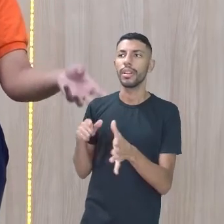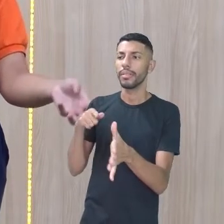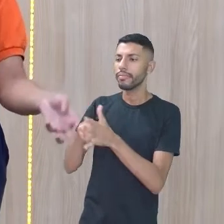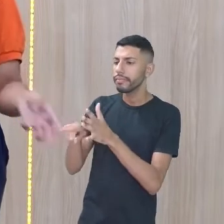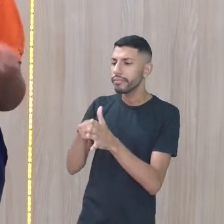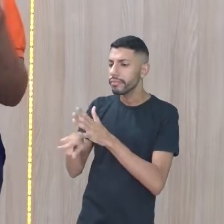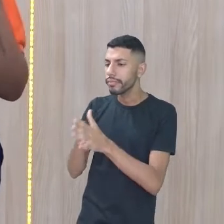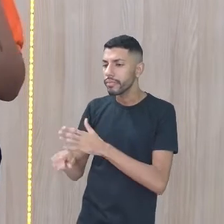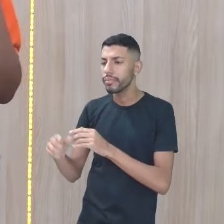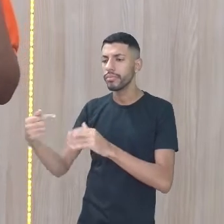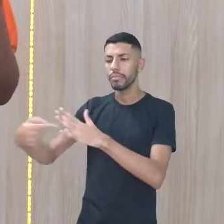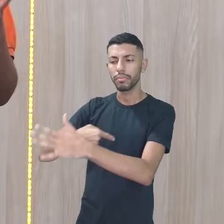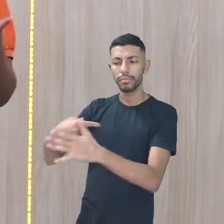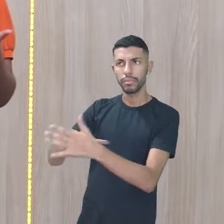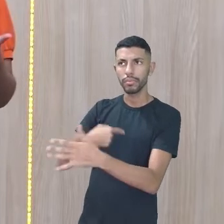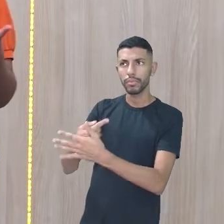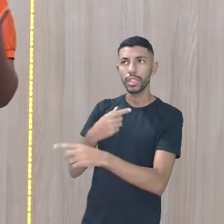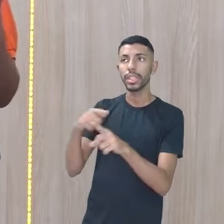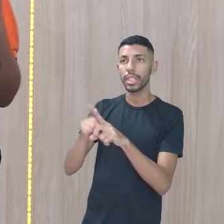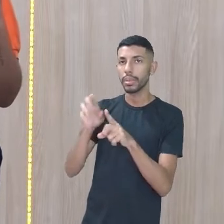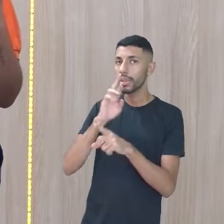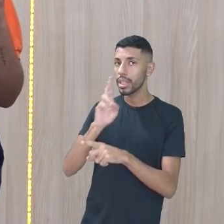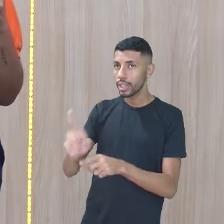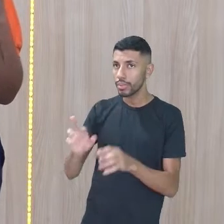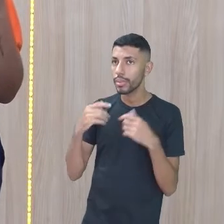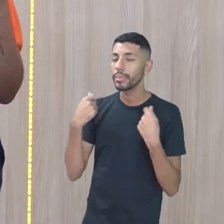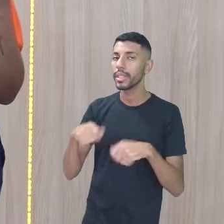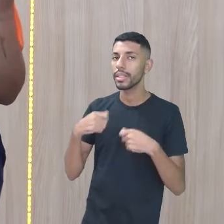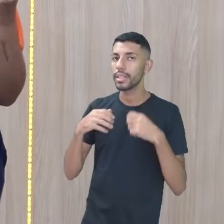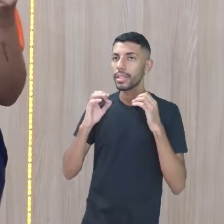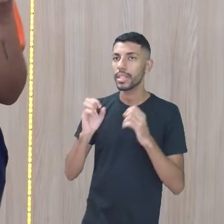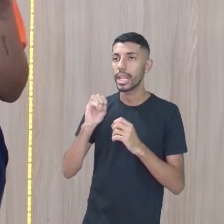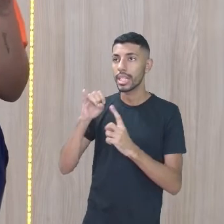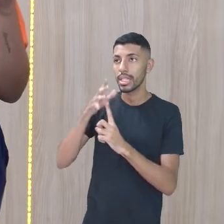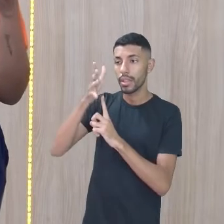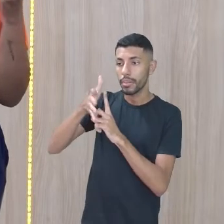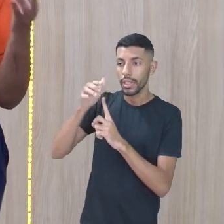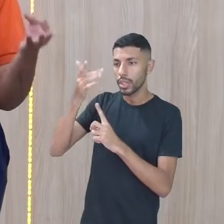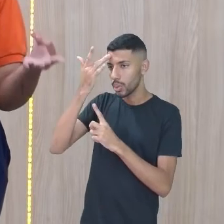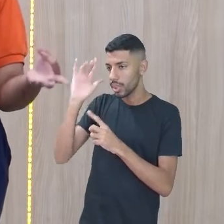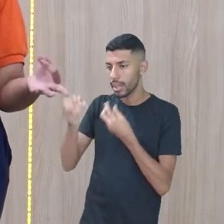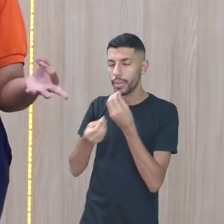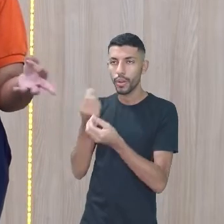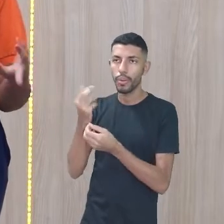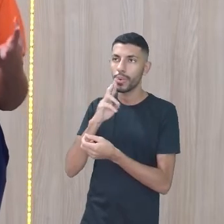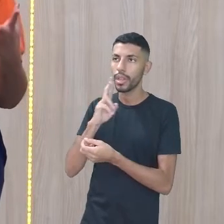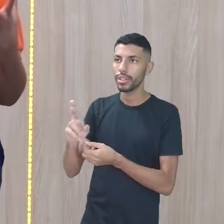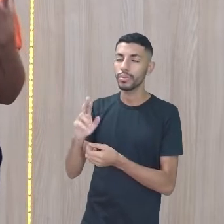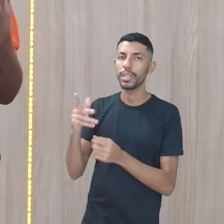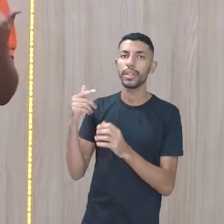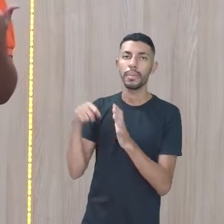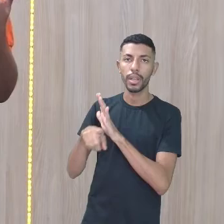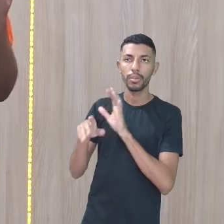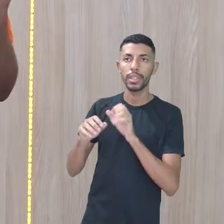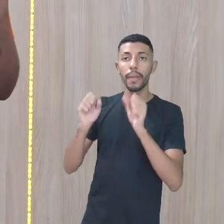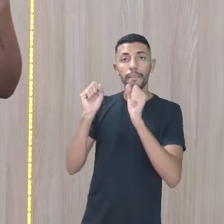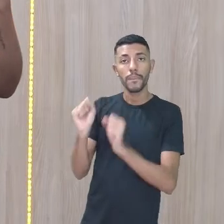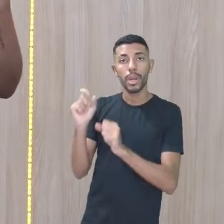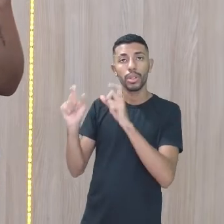perguntas são feitas e respondidas. Caso o palestrante não saiba responder alguma pergunta,